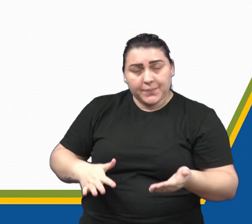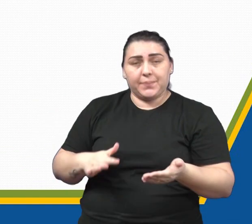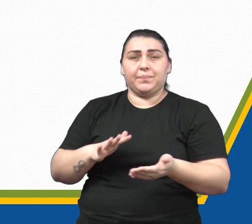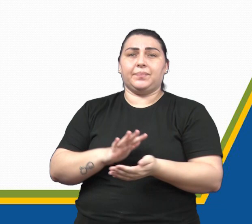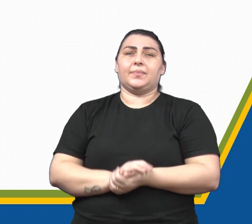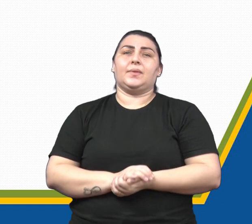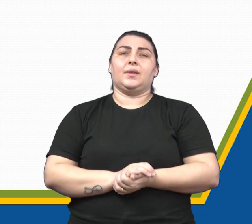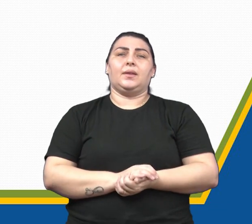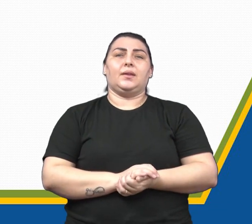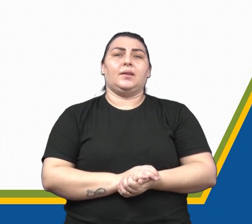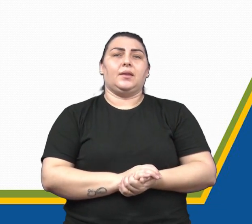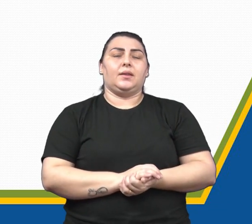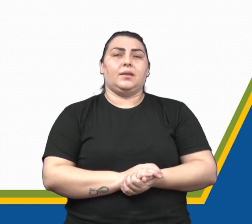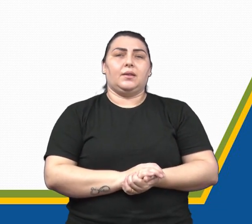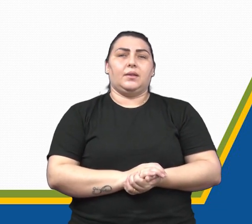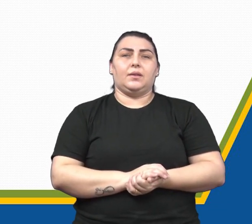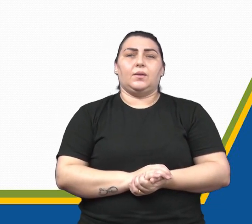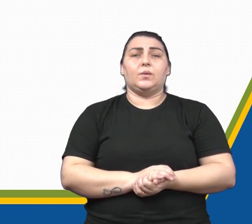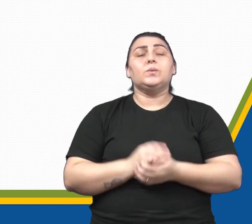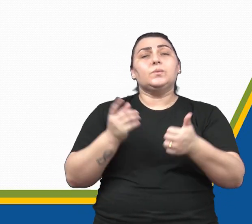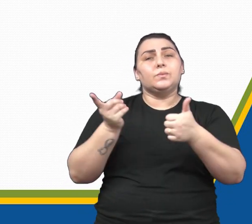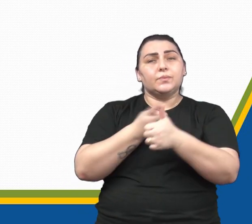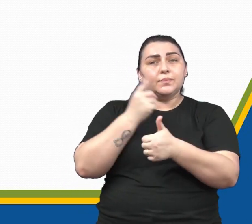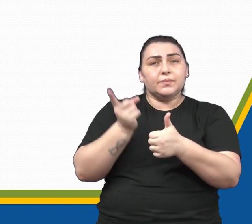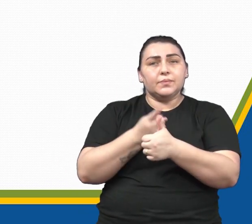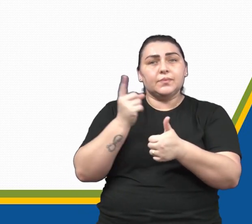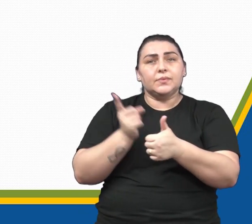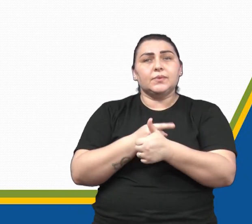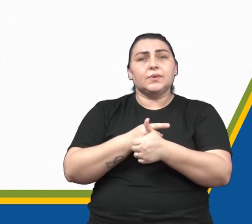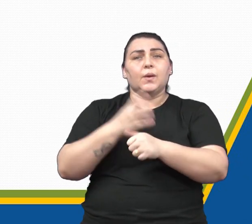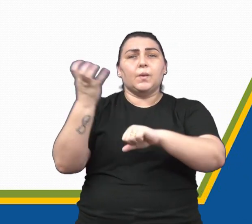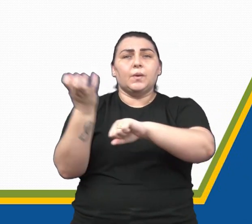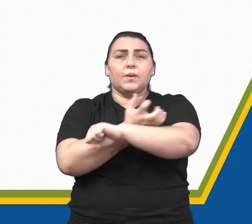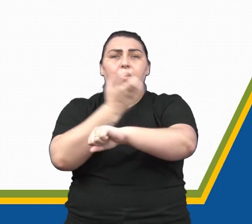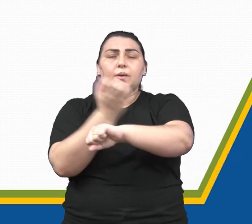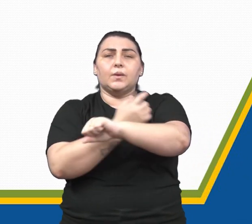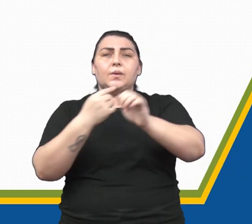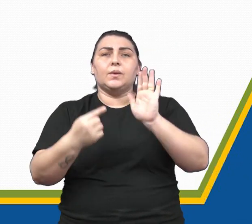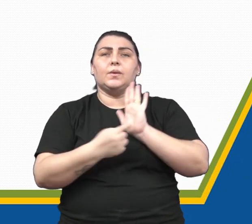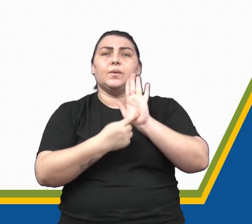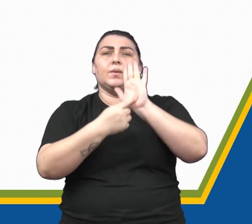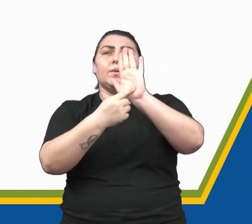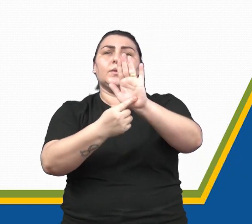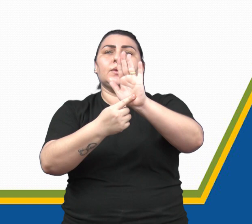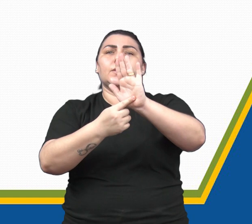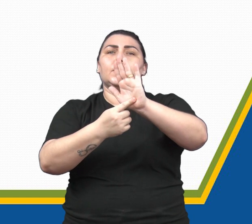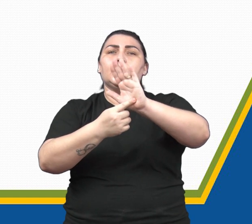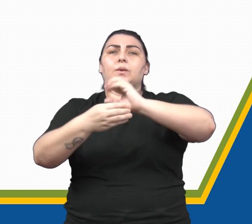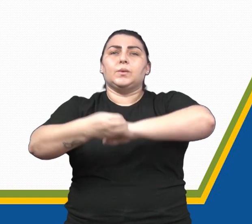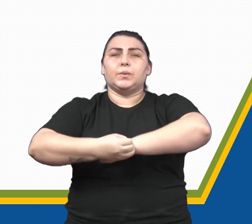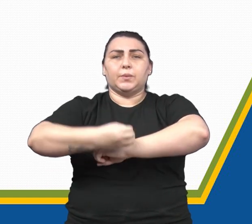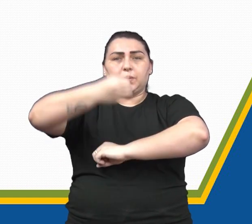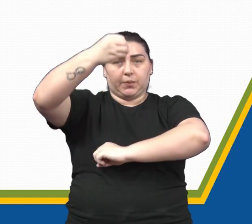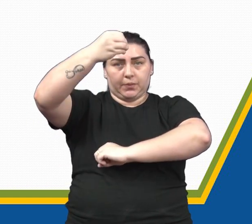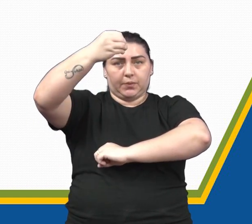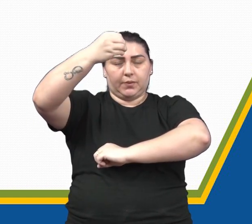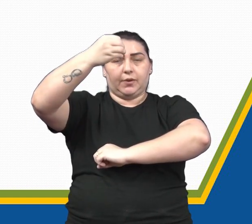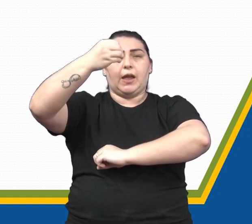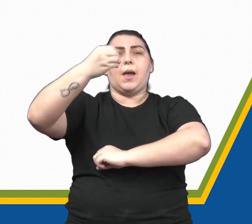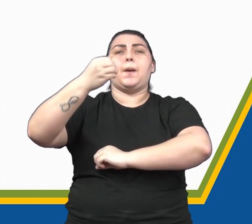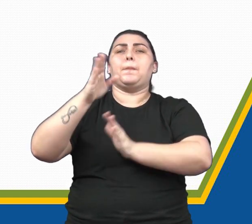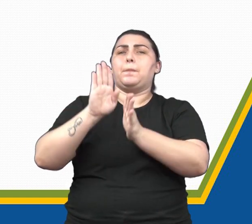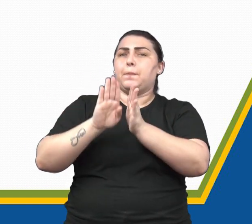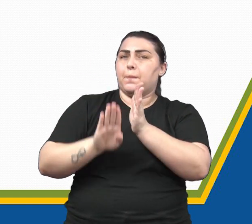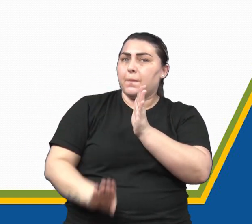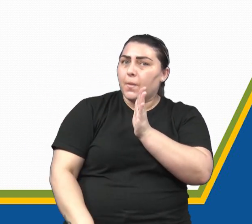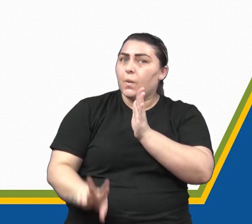tá? Pessoal, questão 1. Vegetação que aparece nas altas latitudes, com curtos verões na